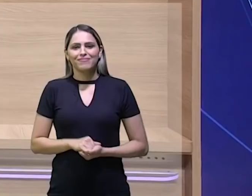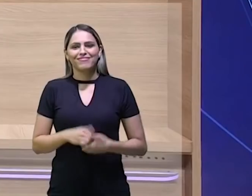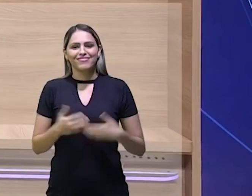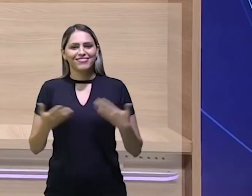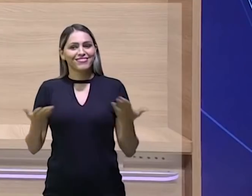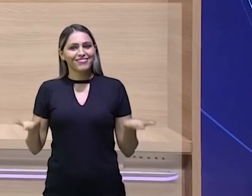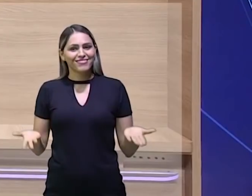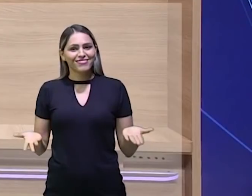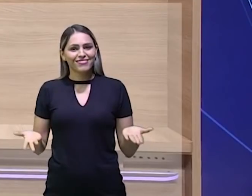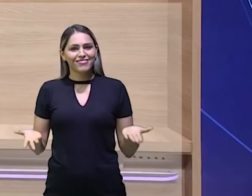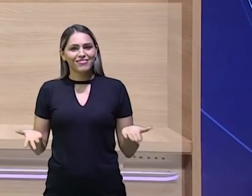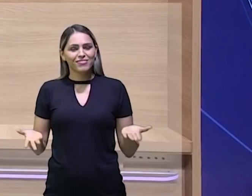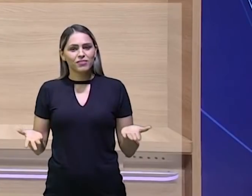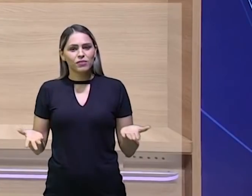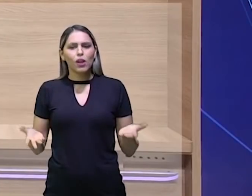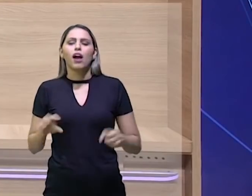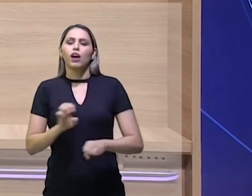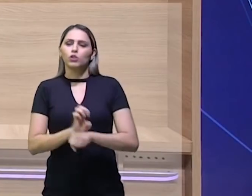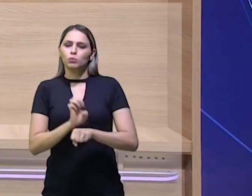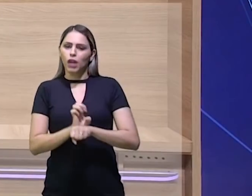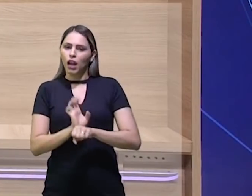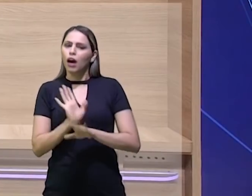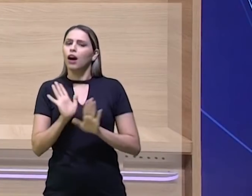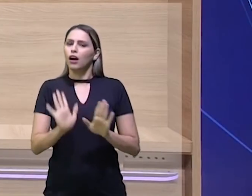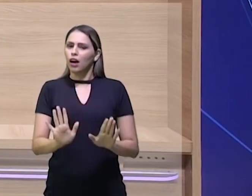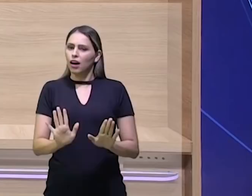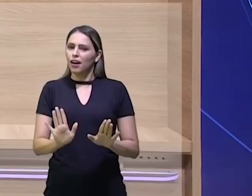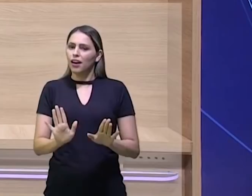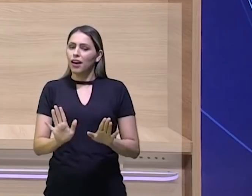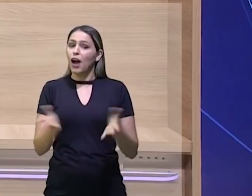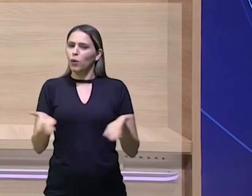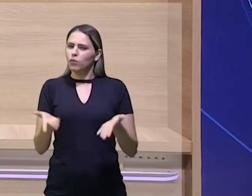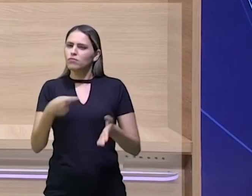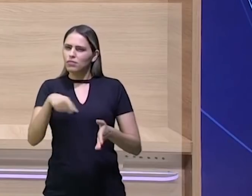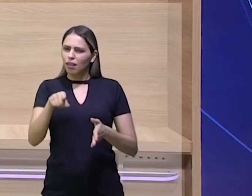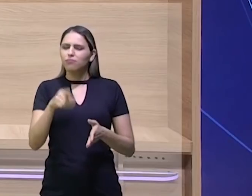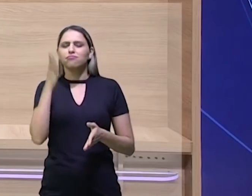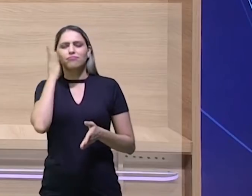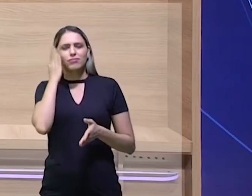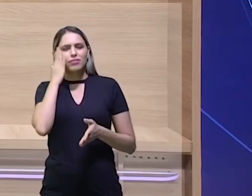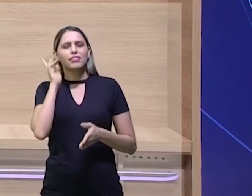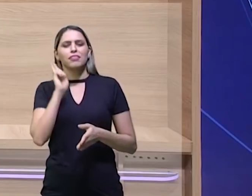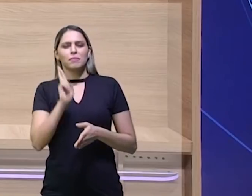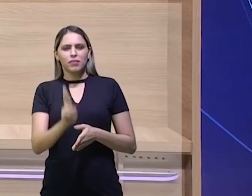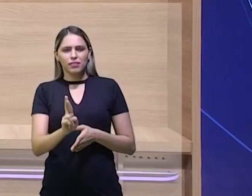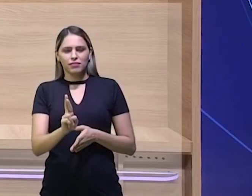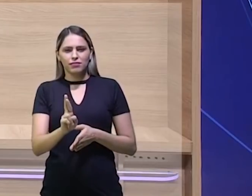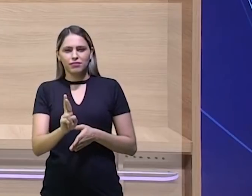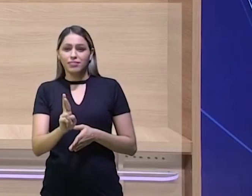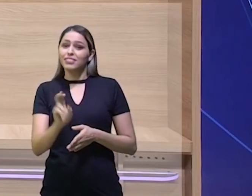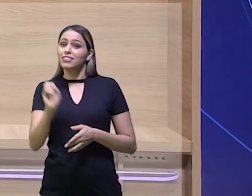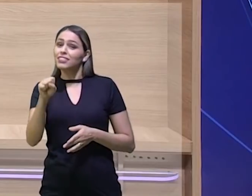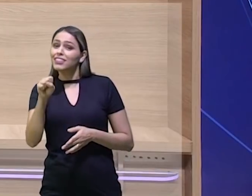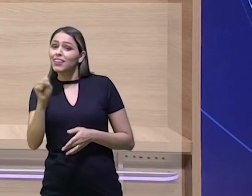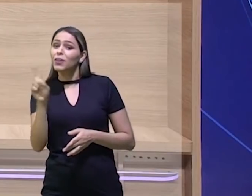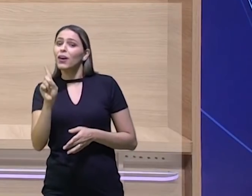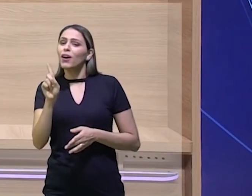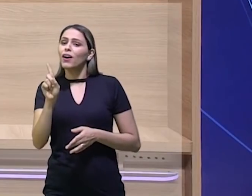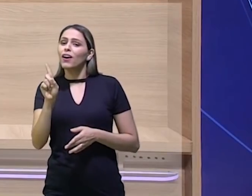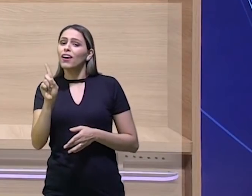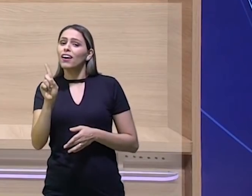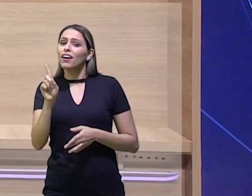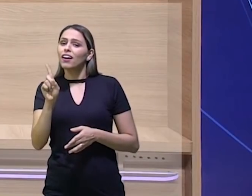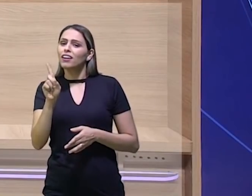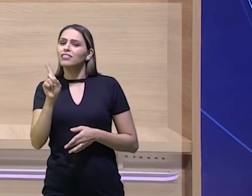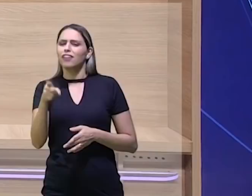Então, como a gente esperou, agora você já respondeu. Respondeu aí? Você